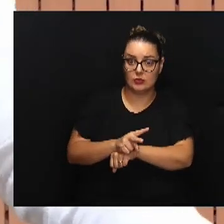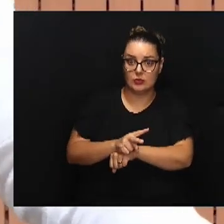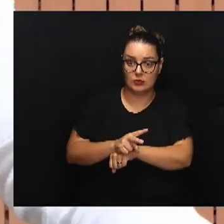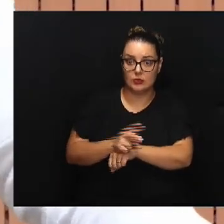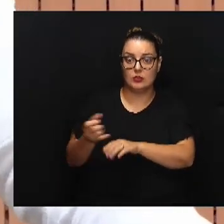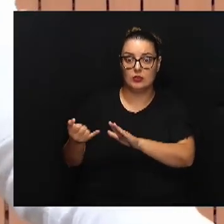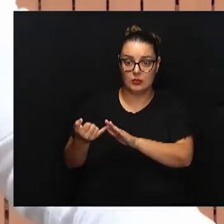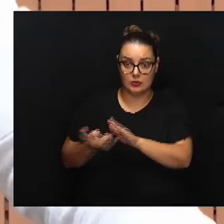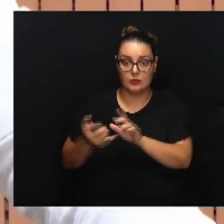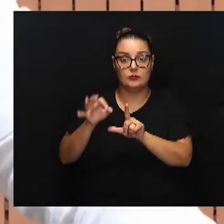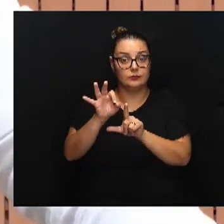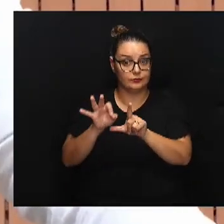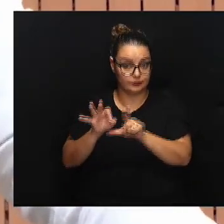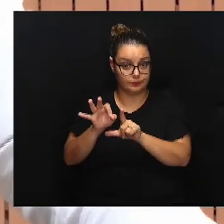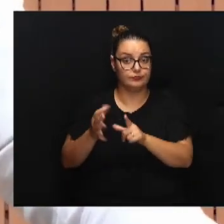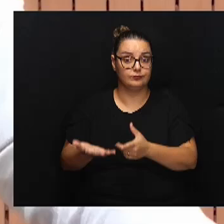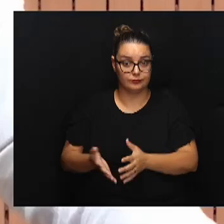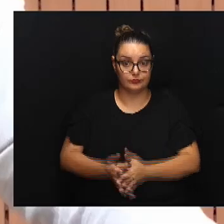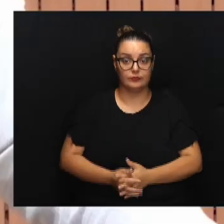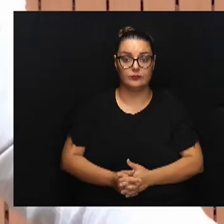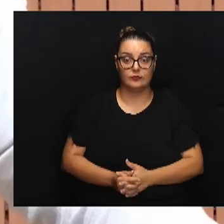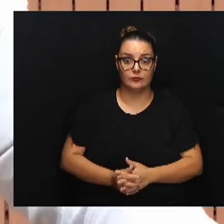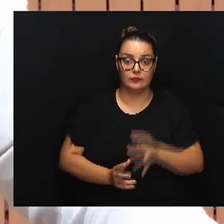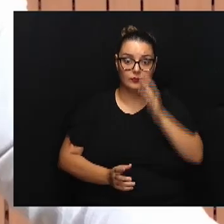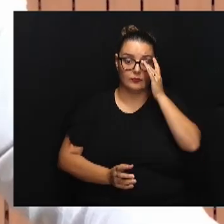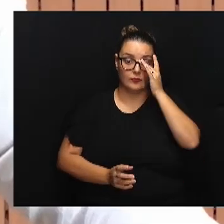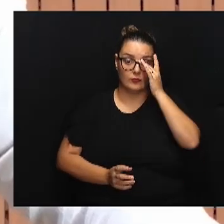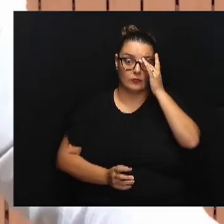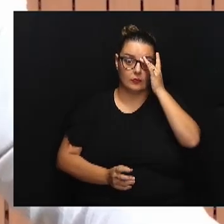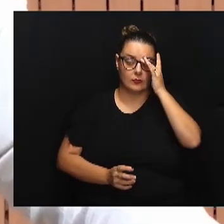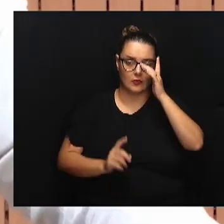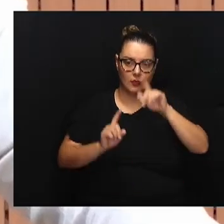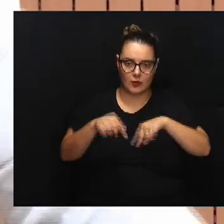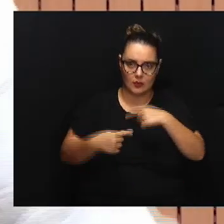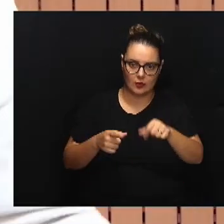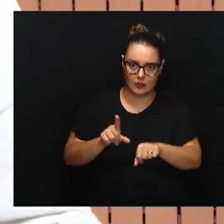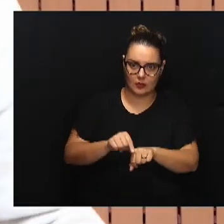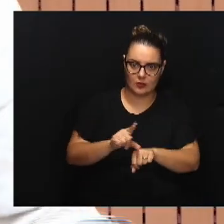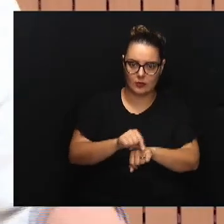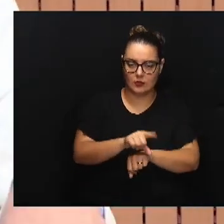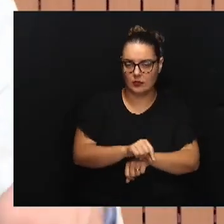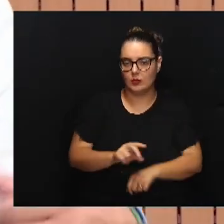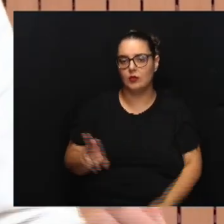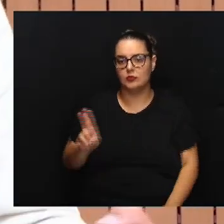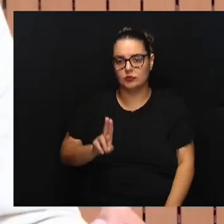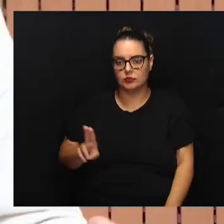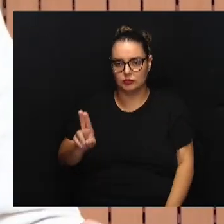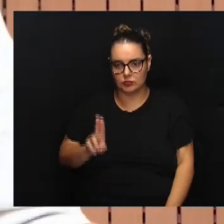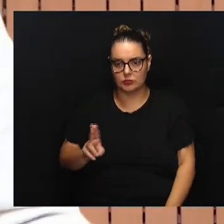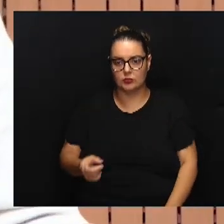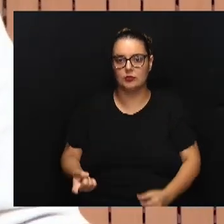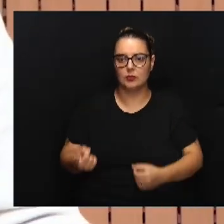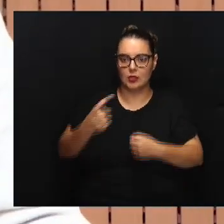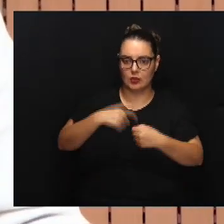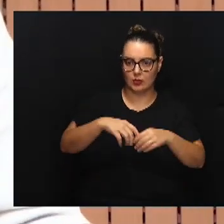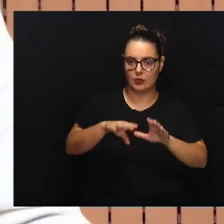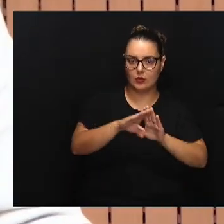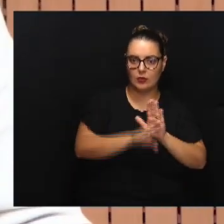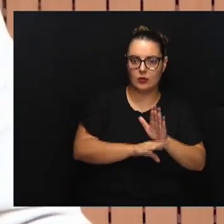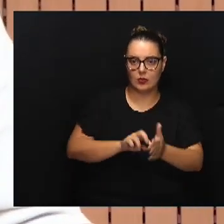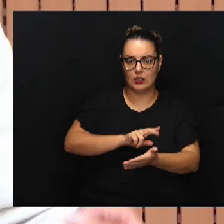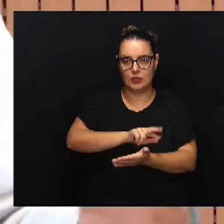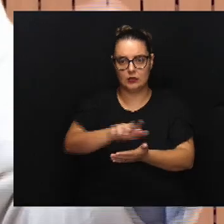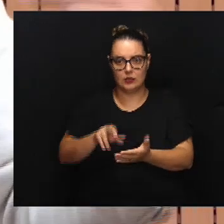para cotistas, né? E foi outro argumento que nós utilizamos para retomar o programa de diversidade